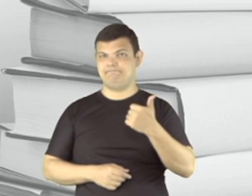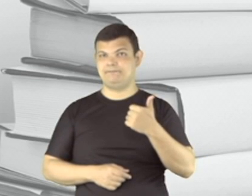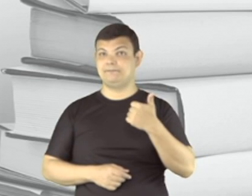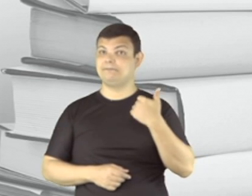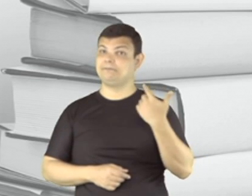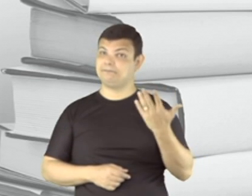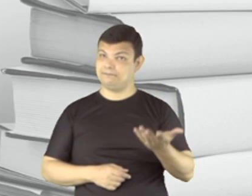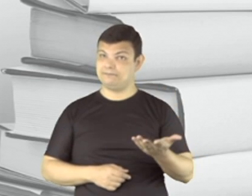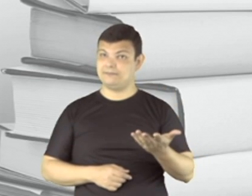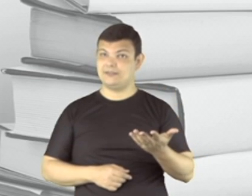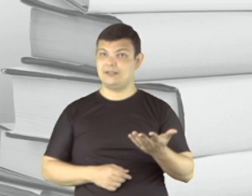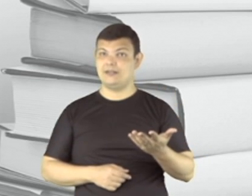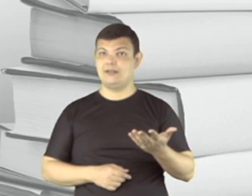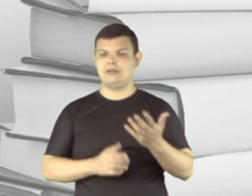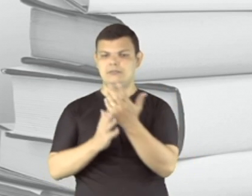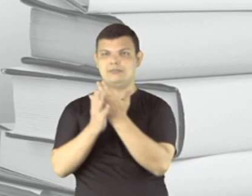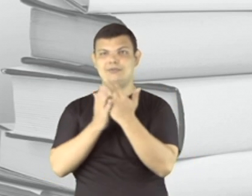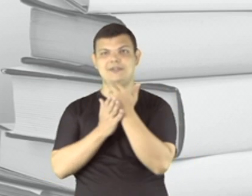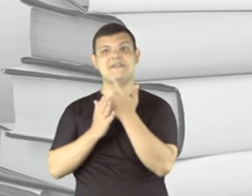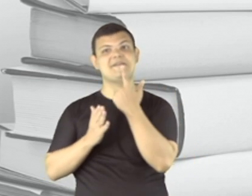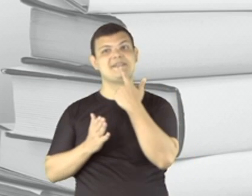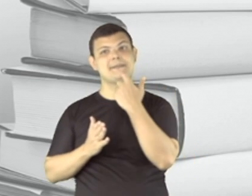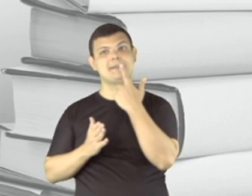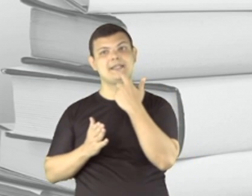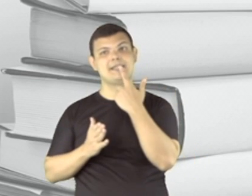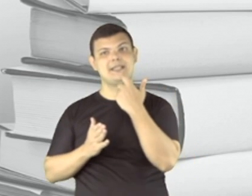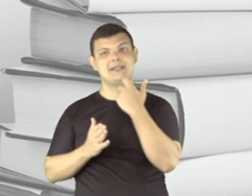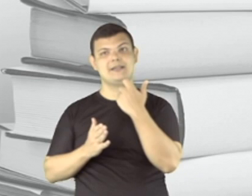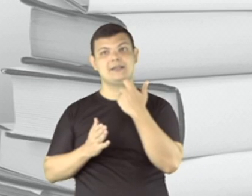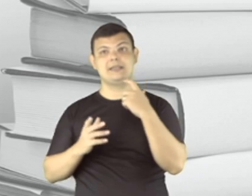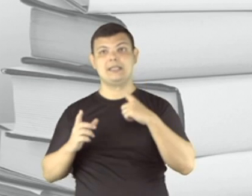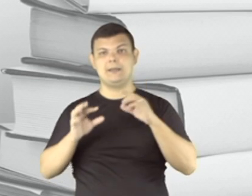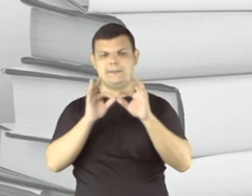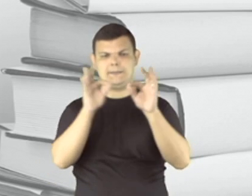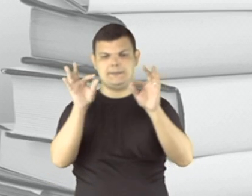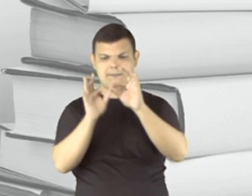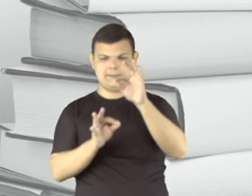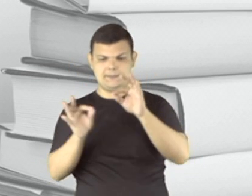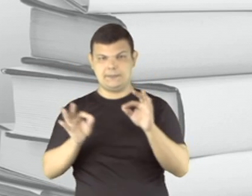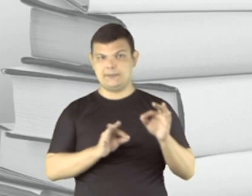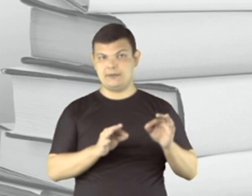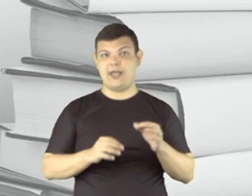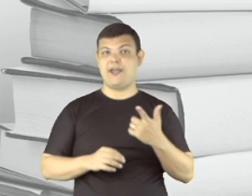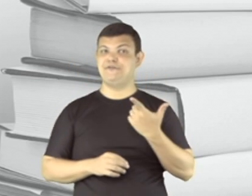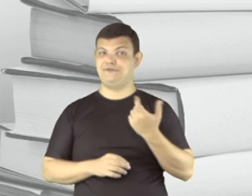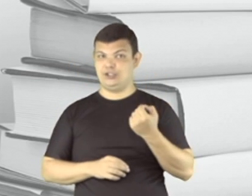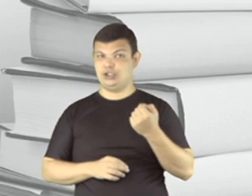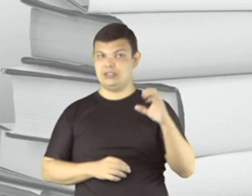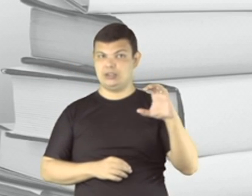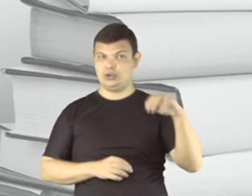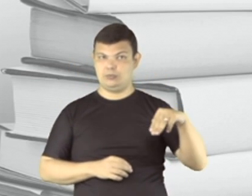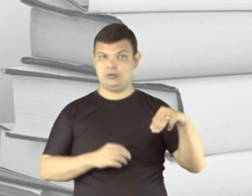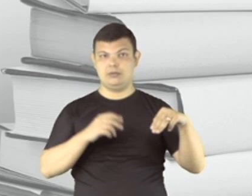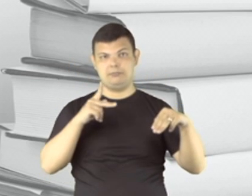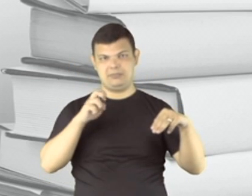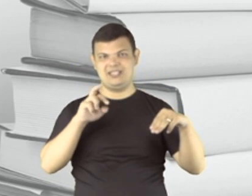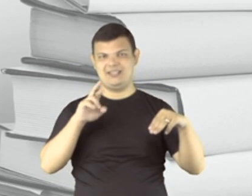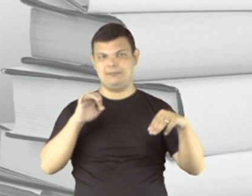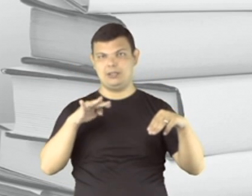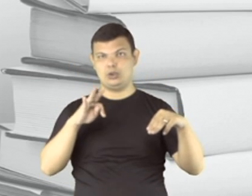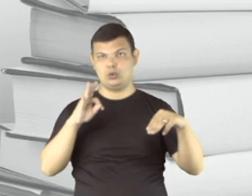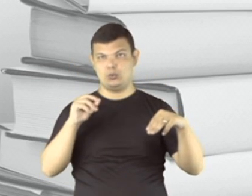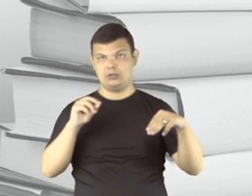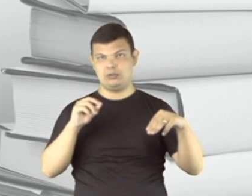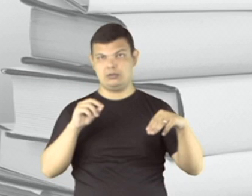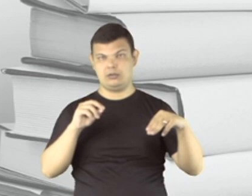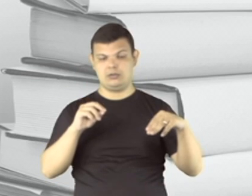Ou seja, na figura vermelha, eu tenho 20 centímetros de perímetro e 12 centímetros